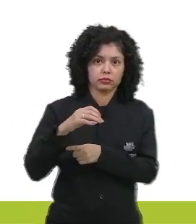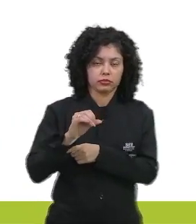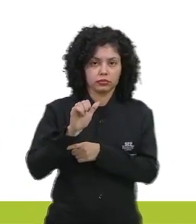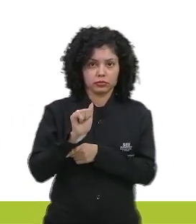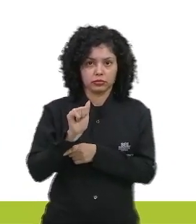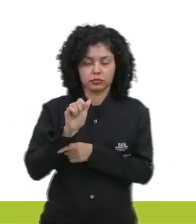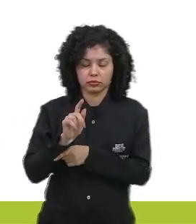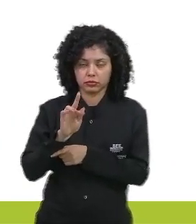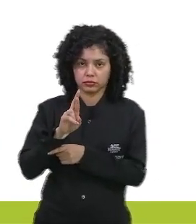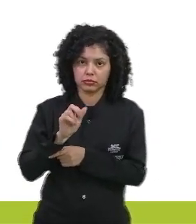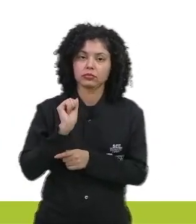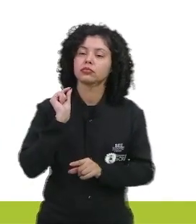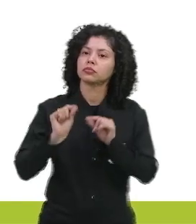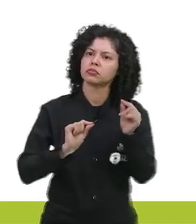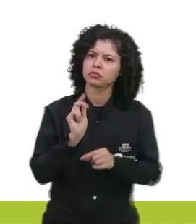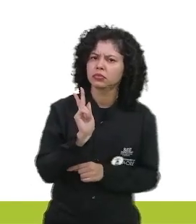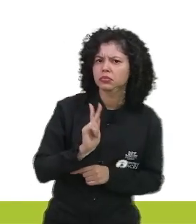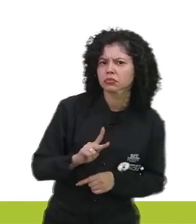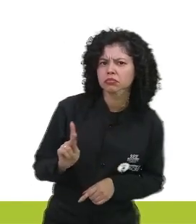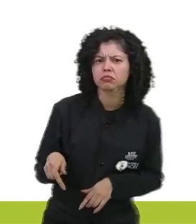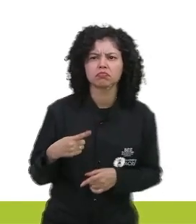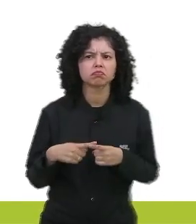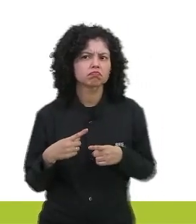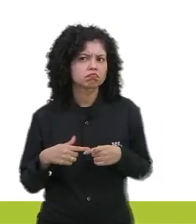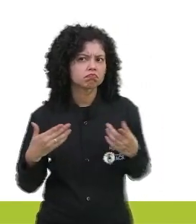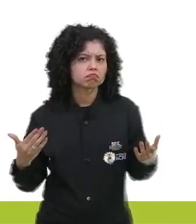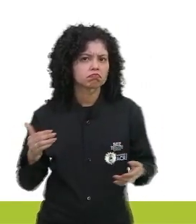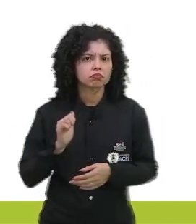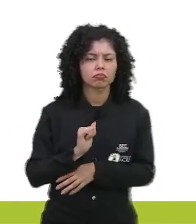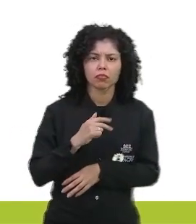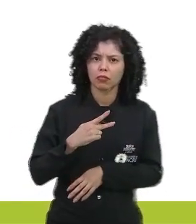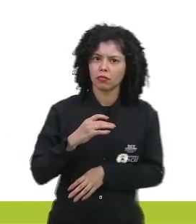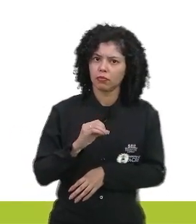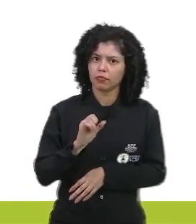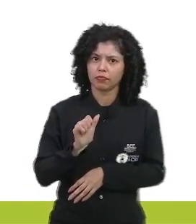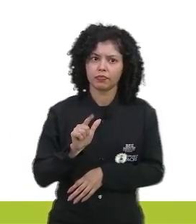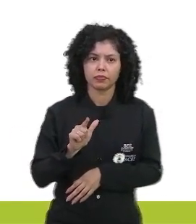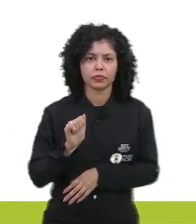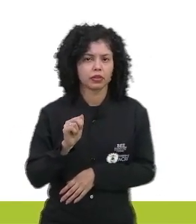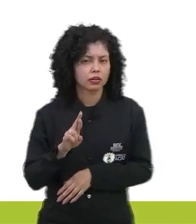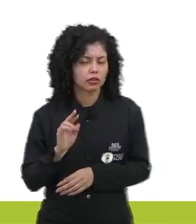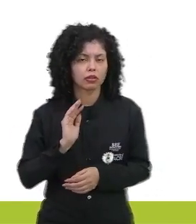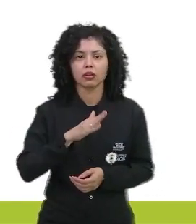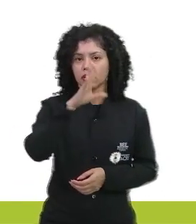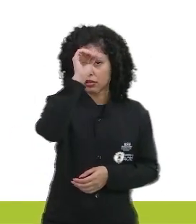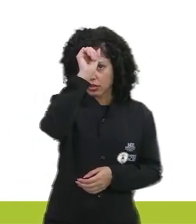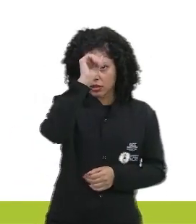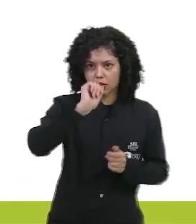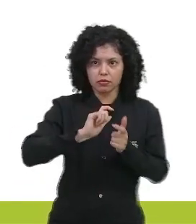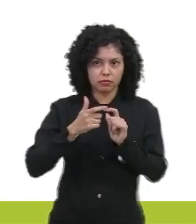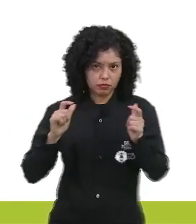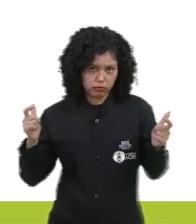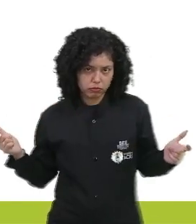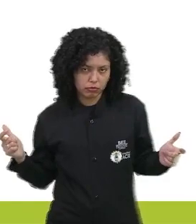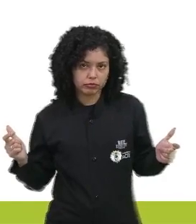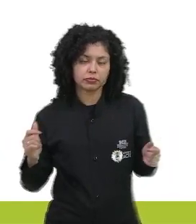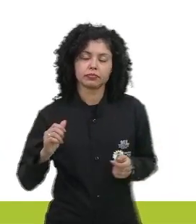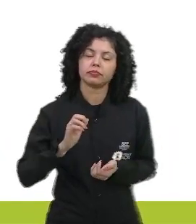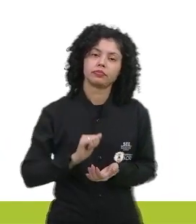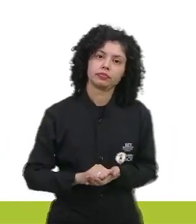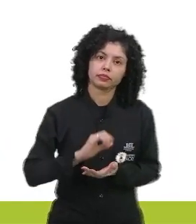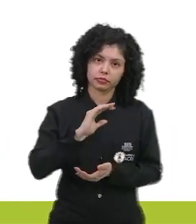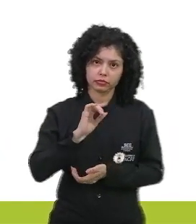apolar. Ah, professor, por quê? Porque lá na orgânica nós aprendemos que quanto maior o tamanho da cadeia, quanto